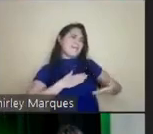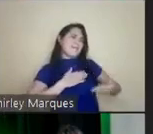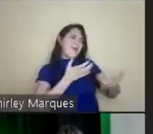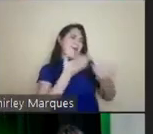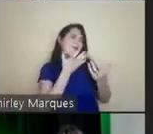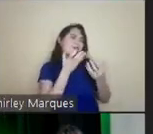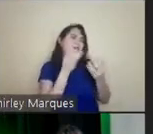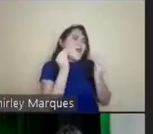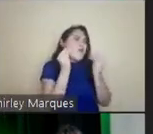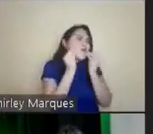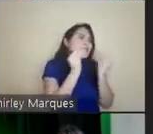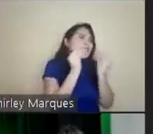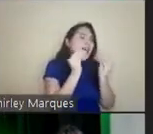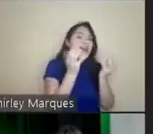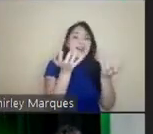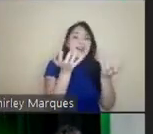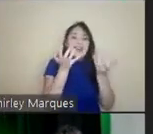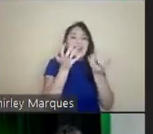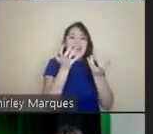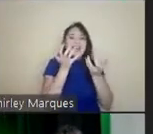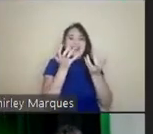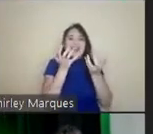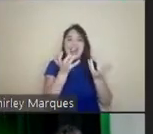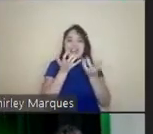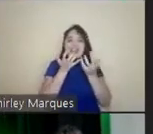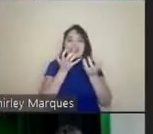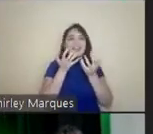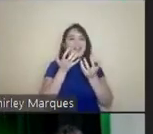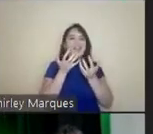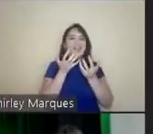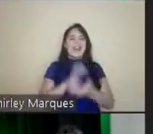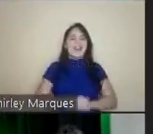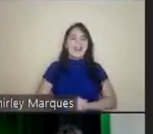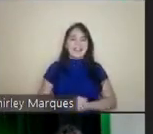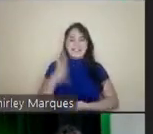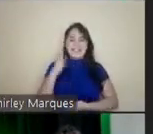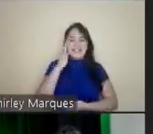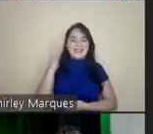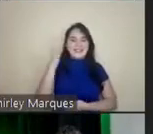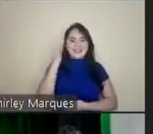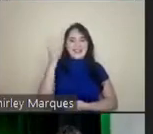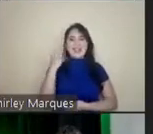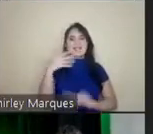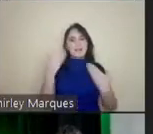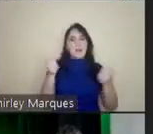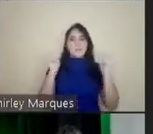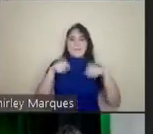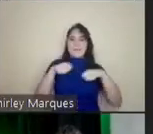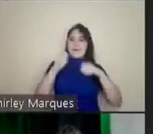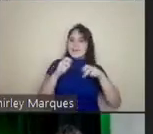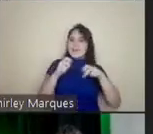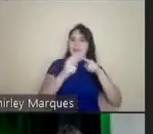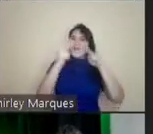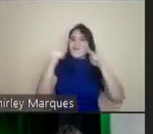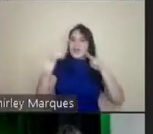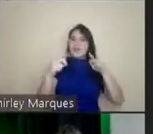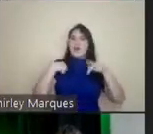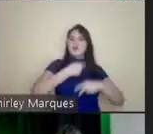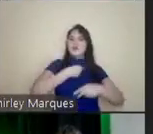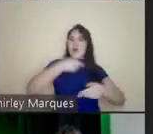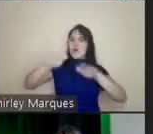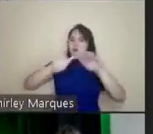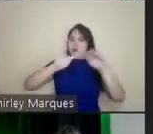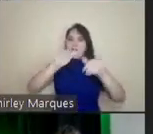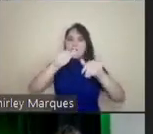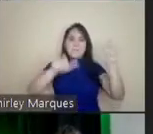van Adélia, sabe? Uma van Adélia. Bora, bora. Então, assim, numa coisa dessa, de repente, a gente pode misturar essas pessoas. Então, eu acho isso